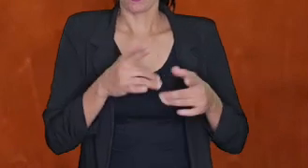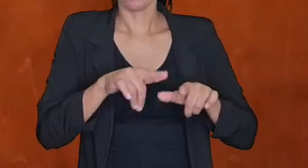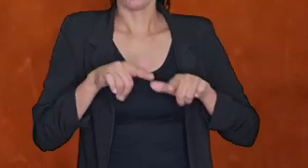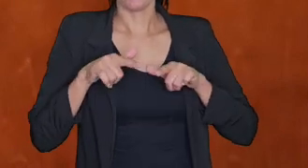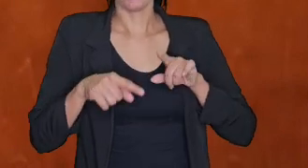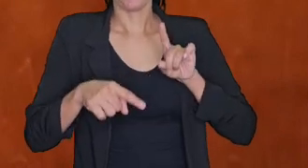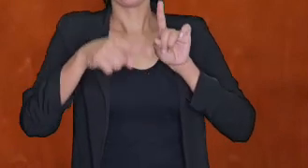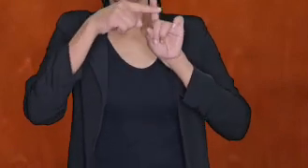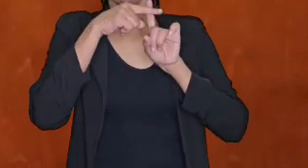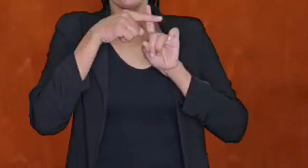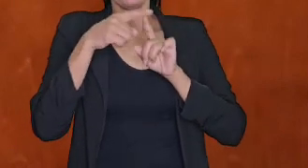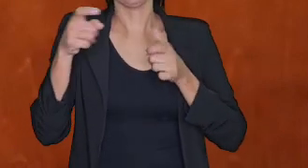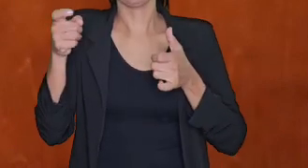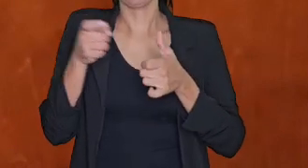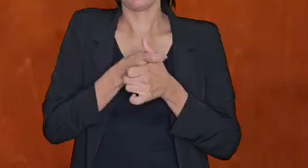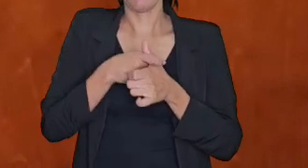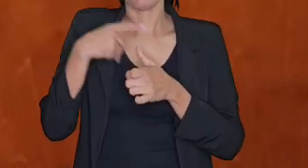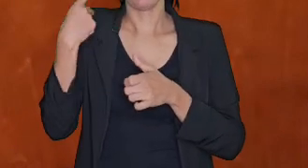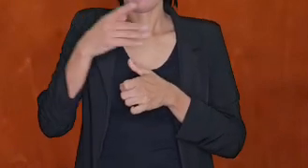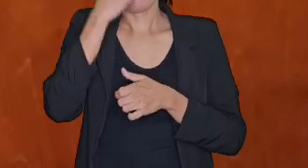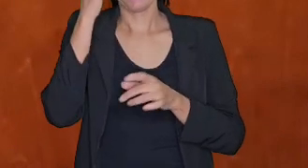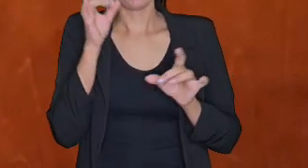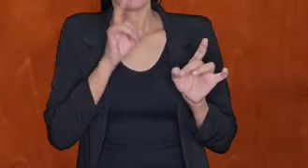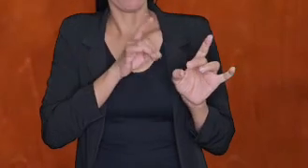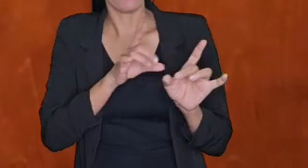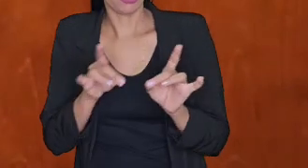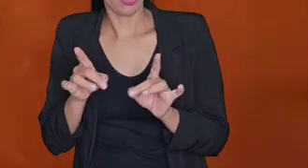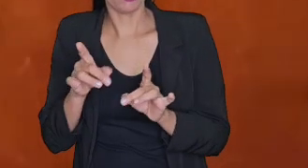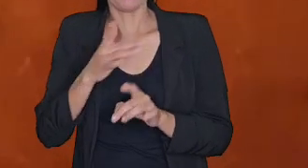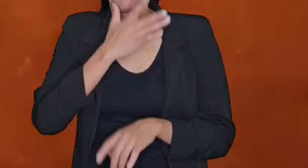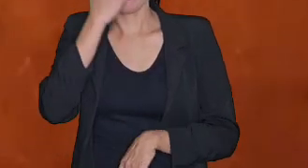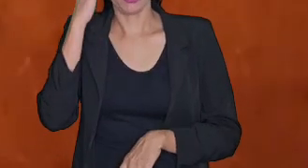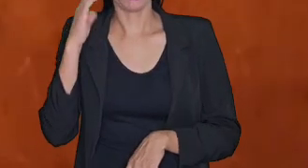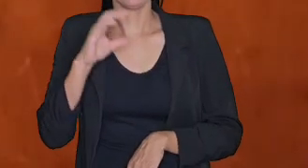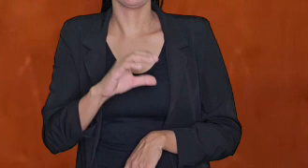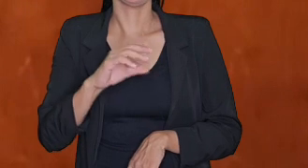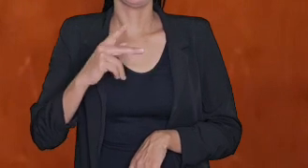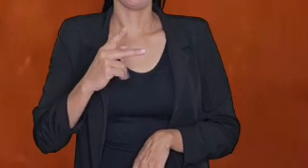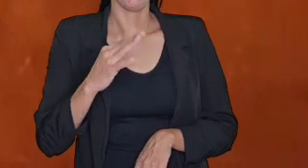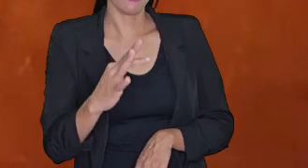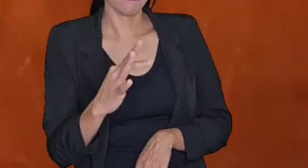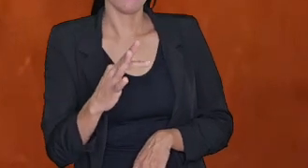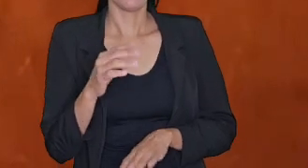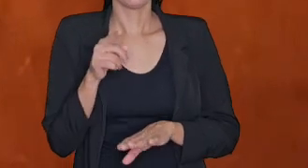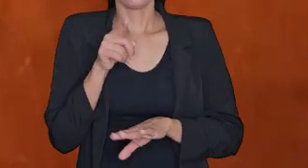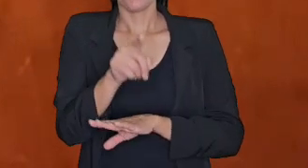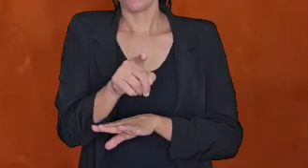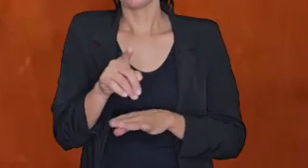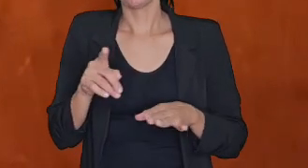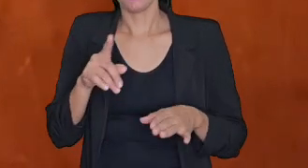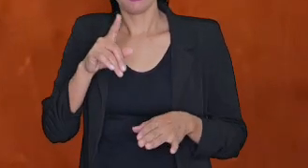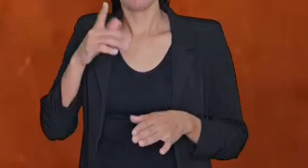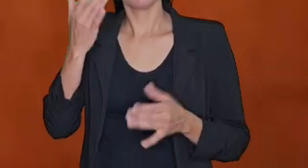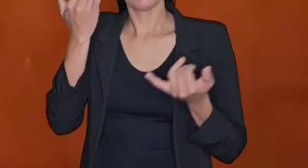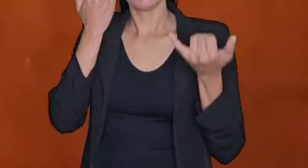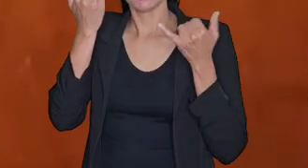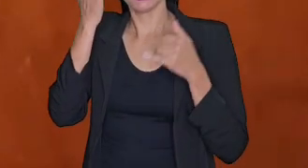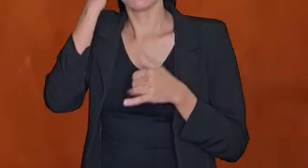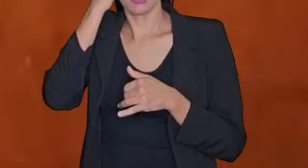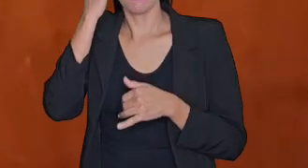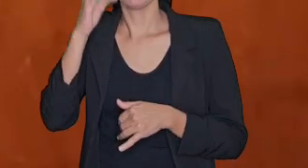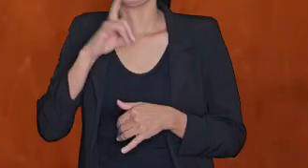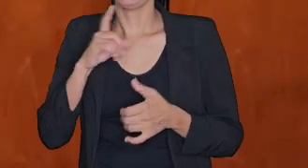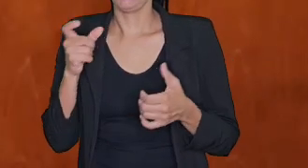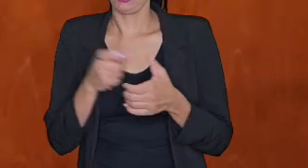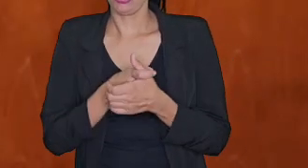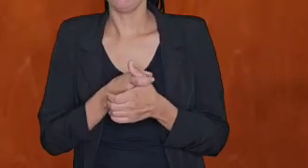adquirente, eu digo, está aqui uma certidão positiva de débitos do vendedor, pessoa física, tal.